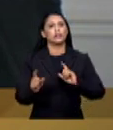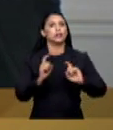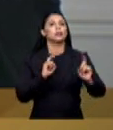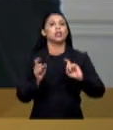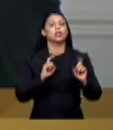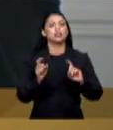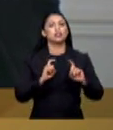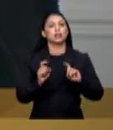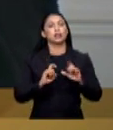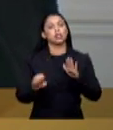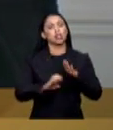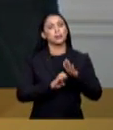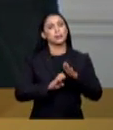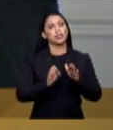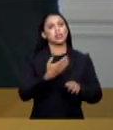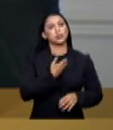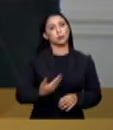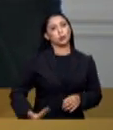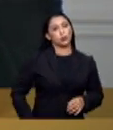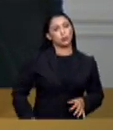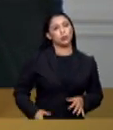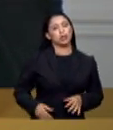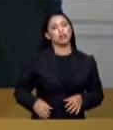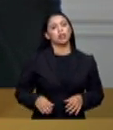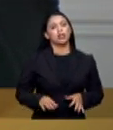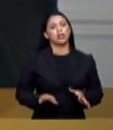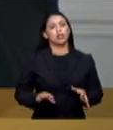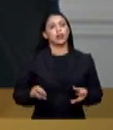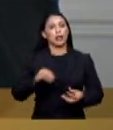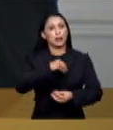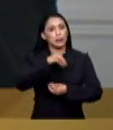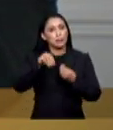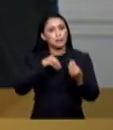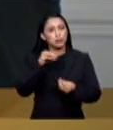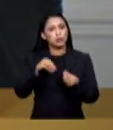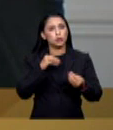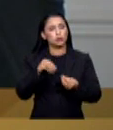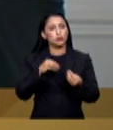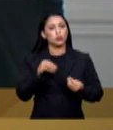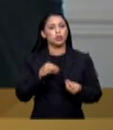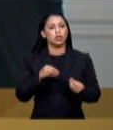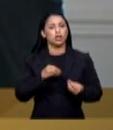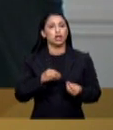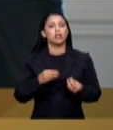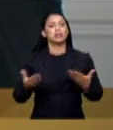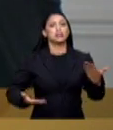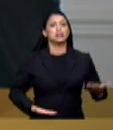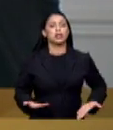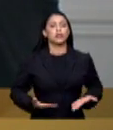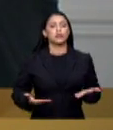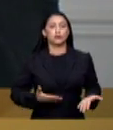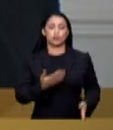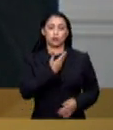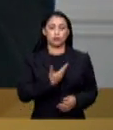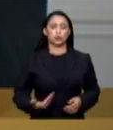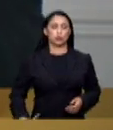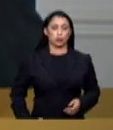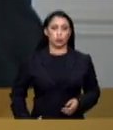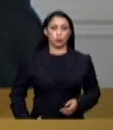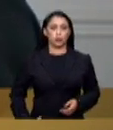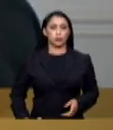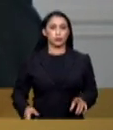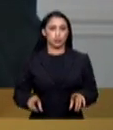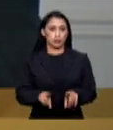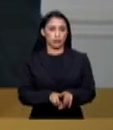administradores de empresas públicas, de sociedade de economia mista e de concessionárias de serviço público.